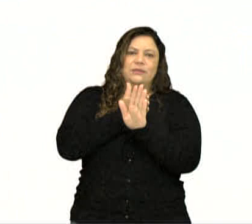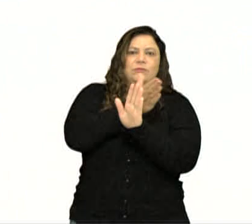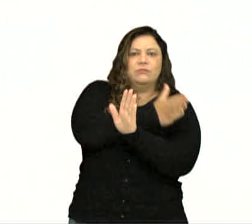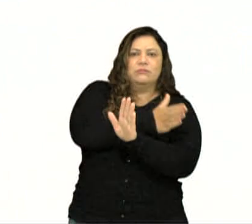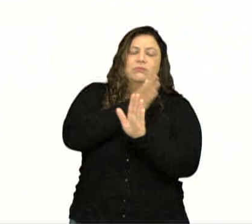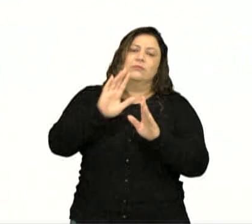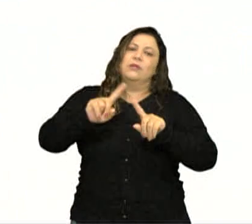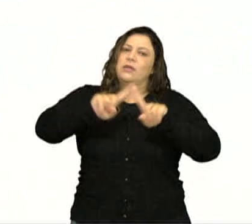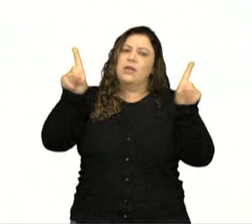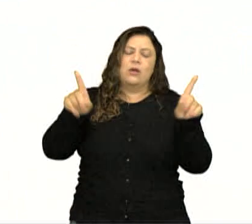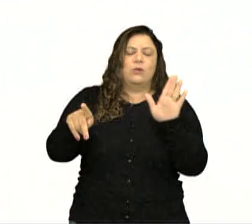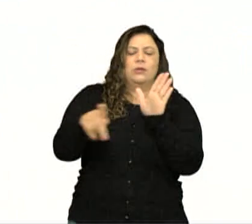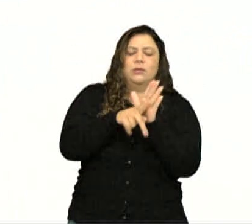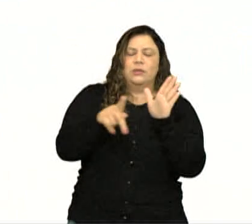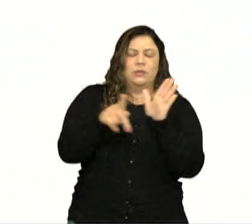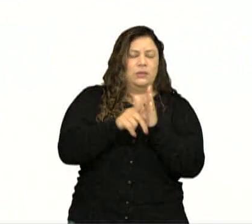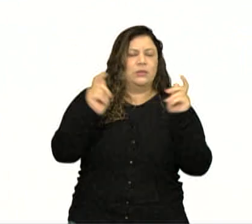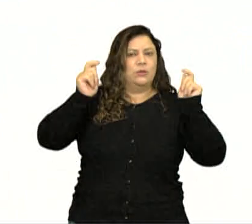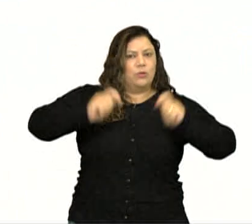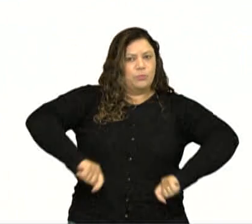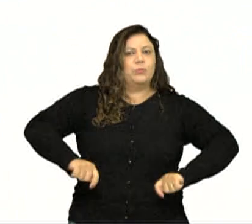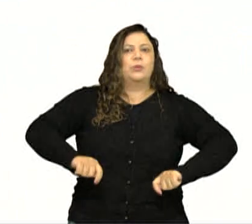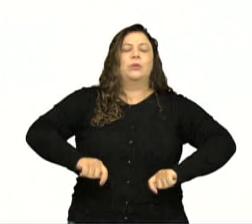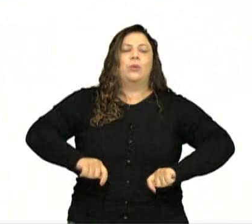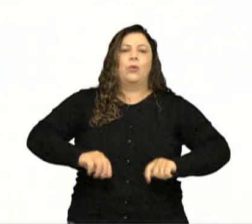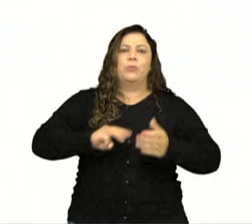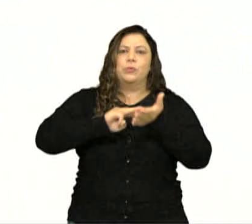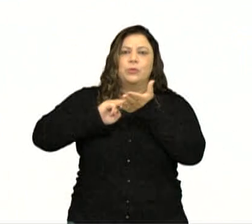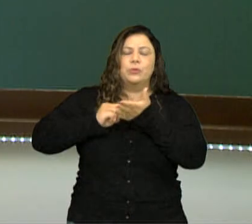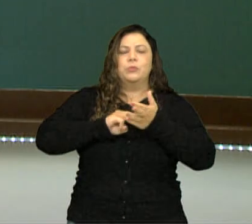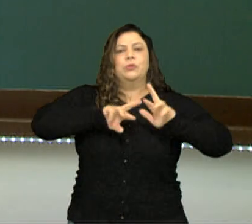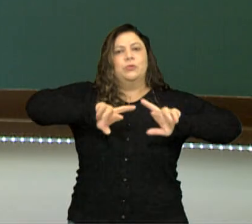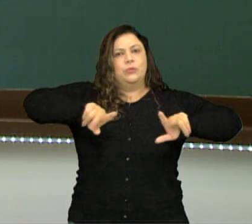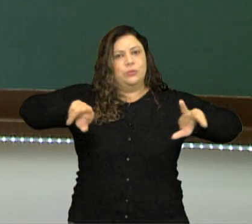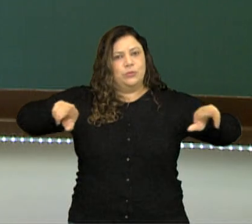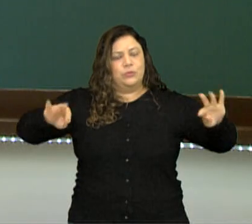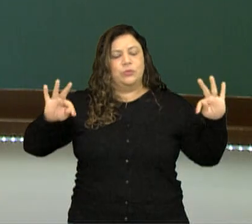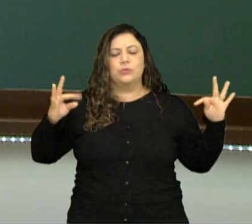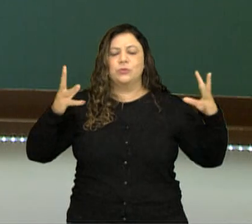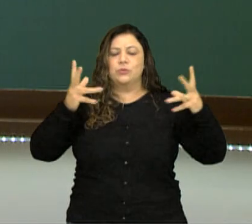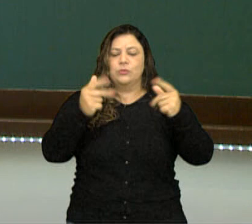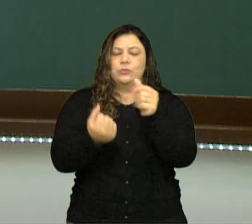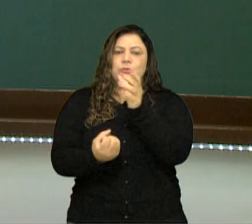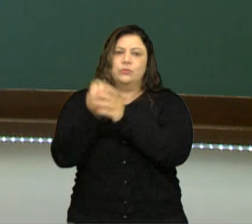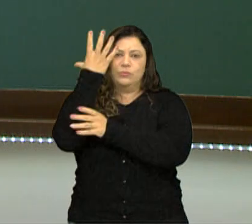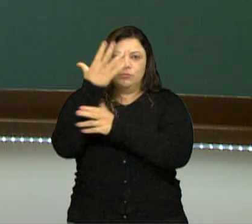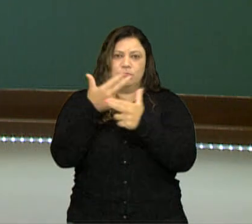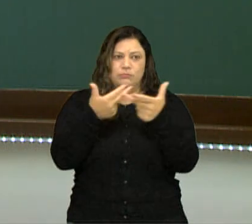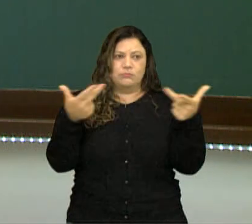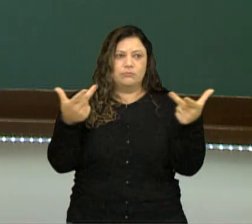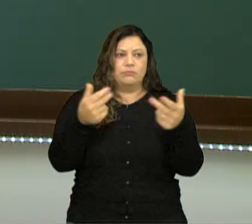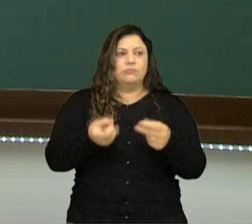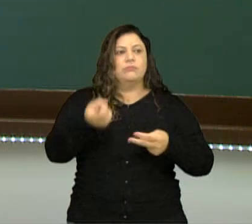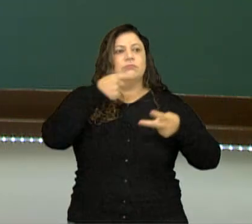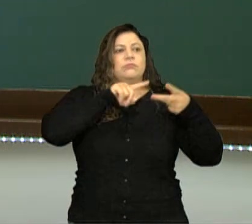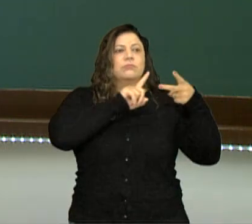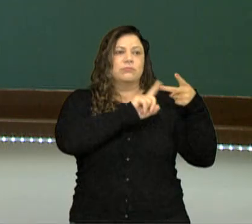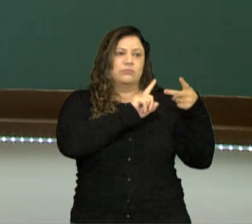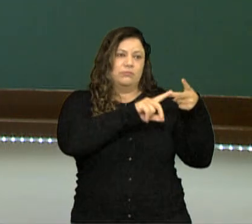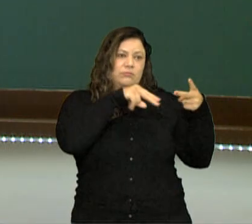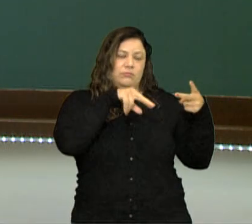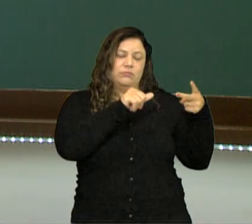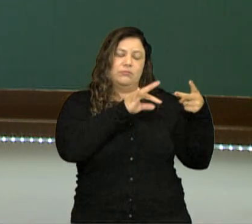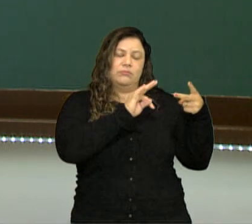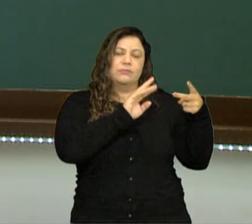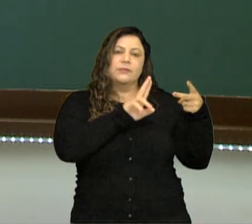ele é a causa de todas as coisas. Ele surge e é a causa de todas as coisas. E como natura naturada, temos a